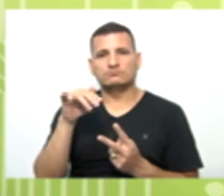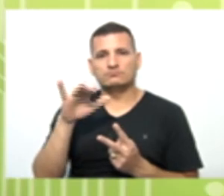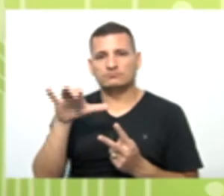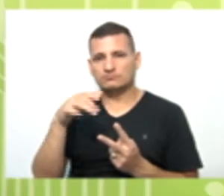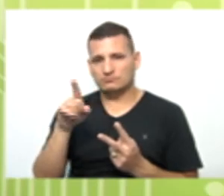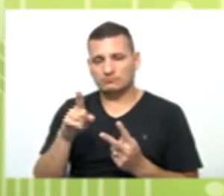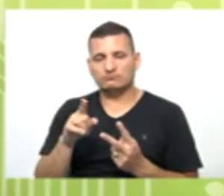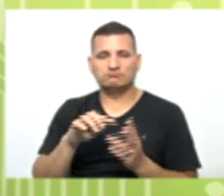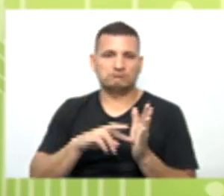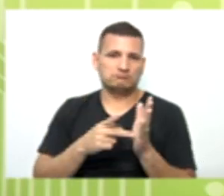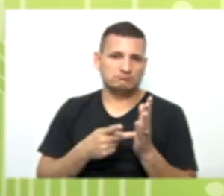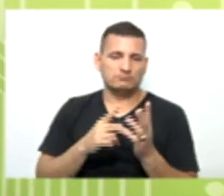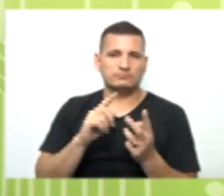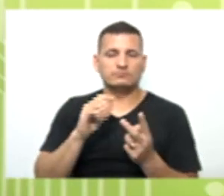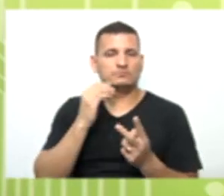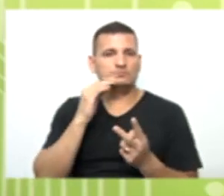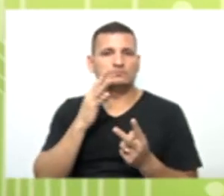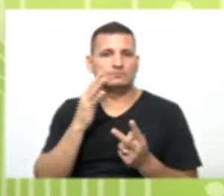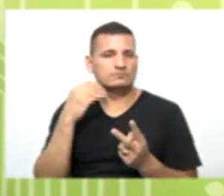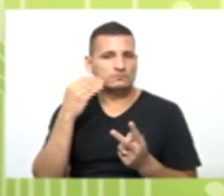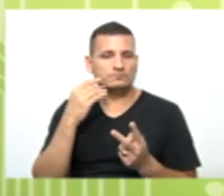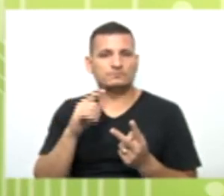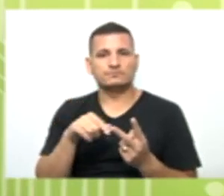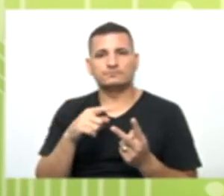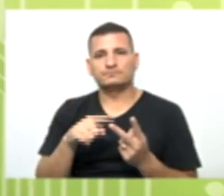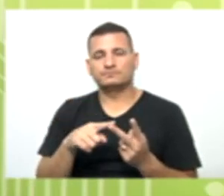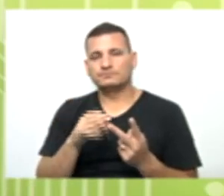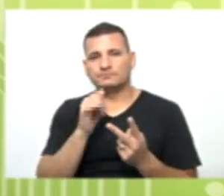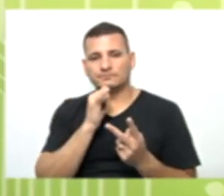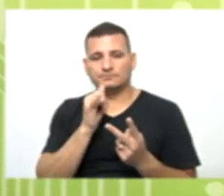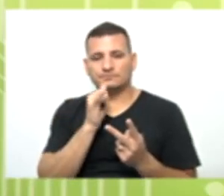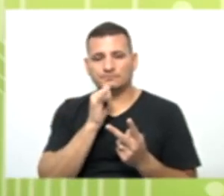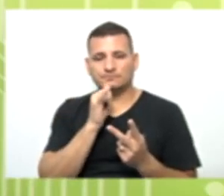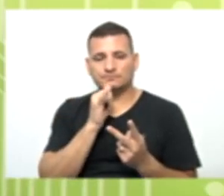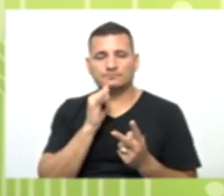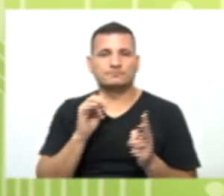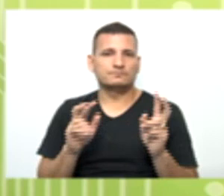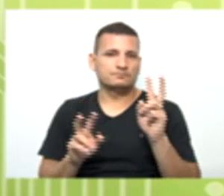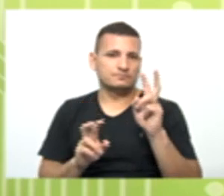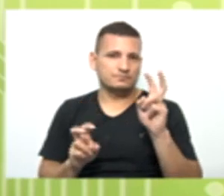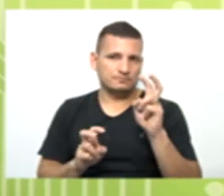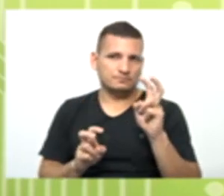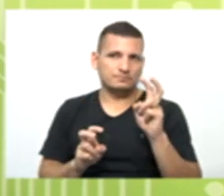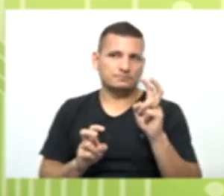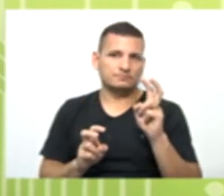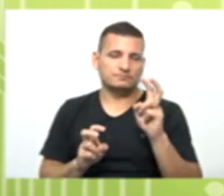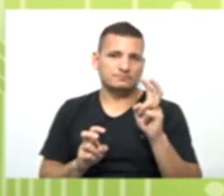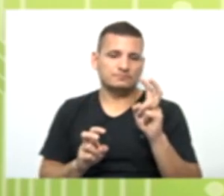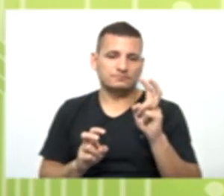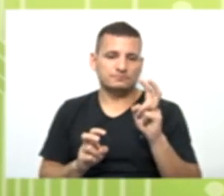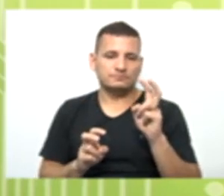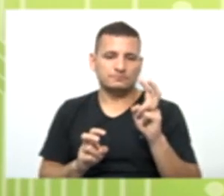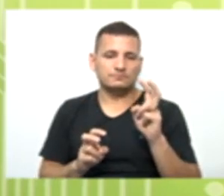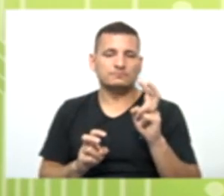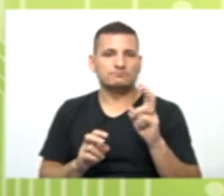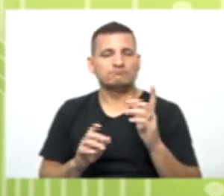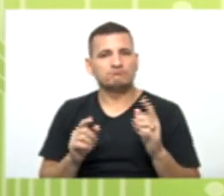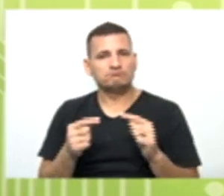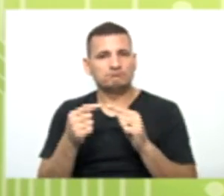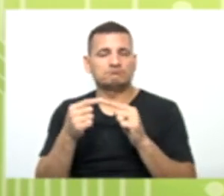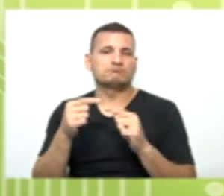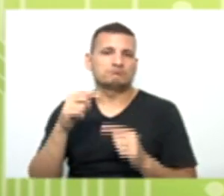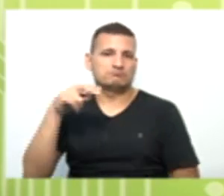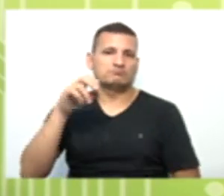comum ou conhecimento popular e um exemplo de citação com base na norma que nós mostramos